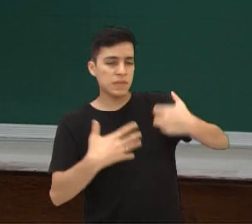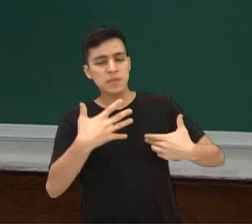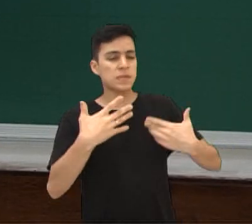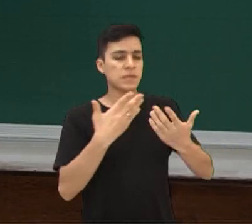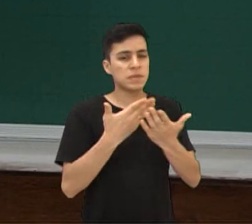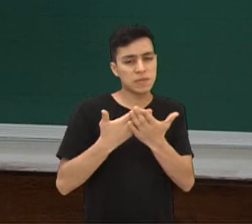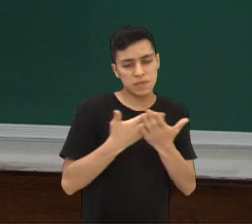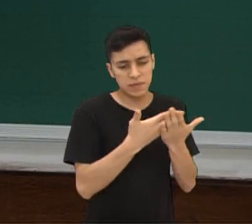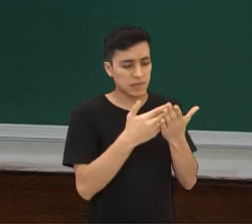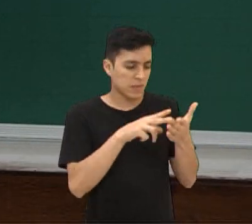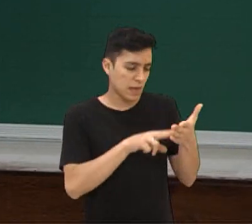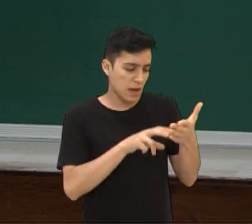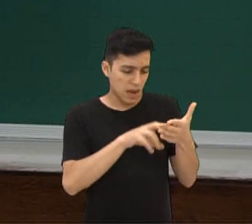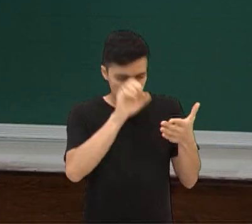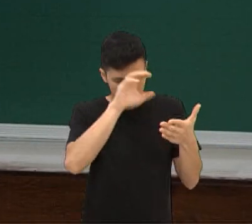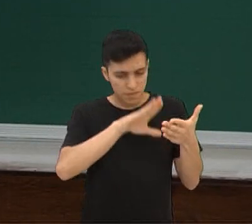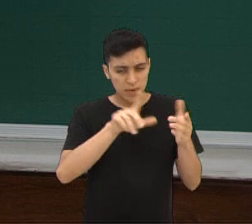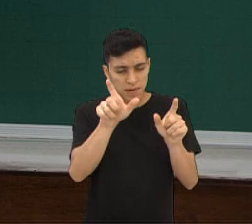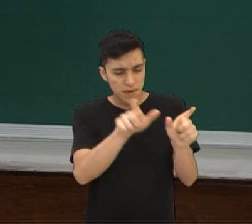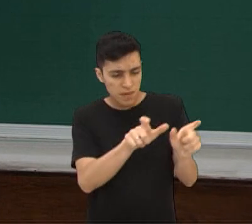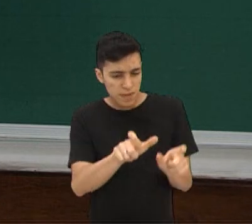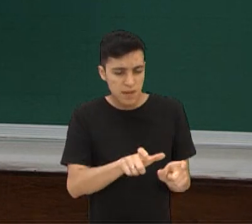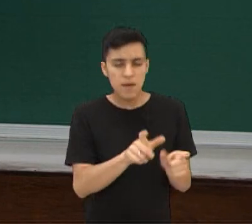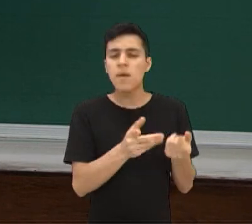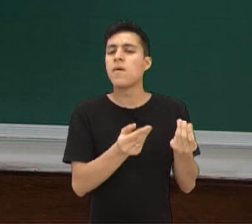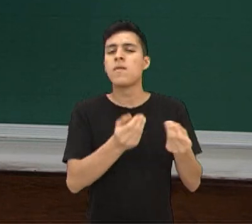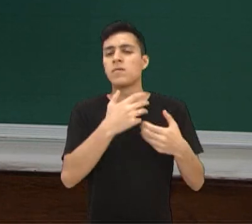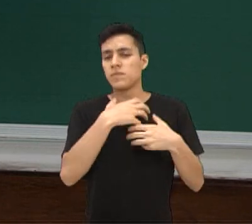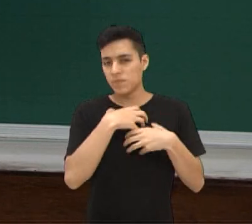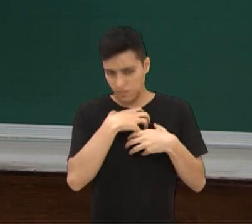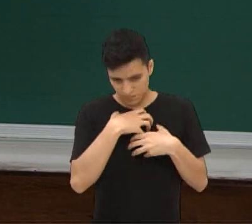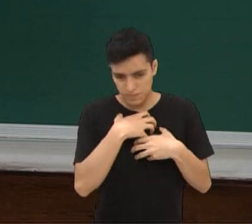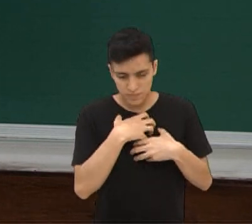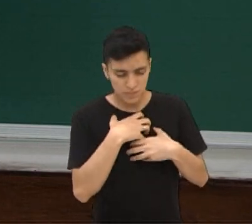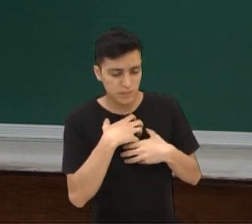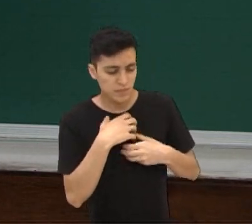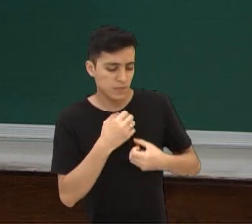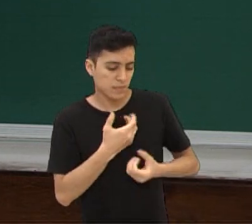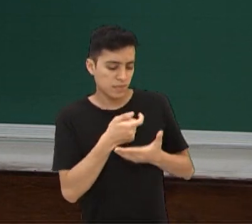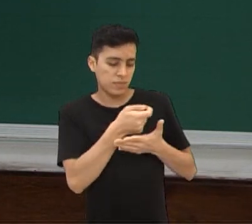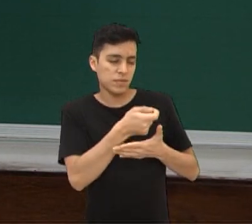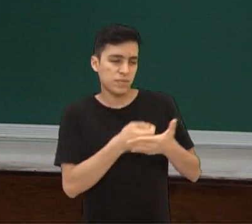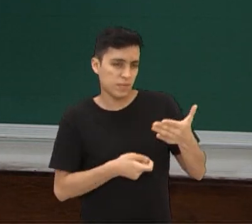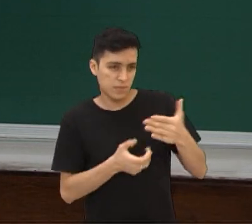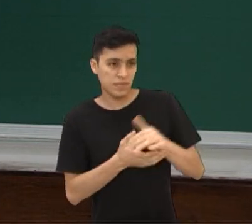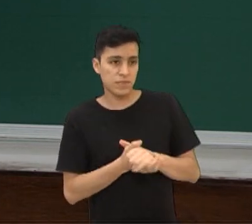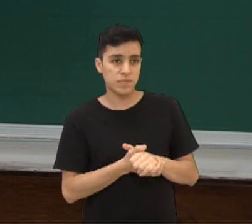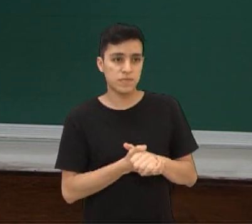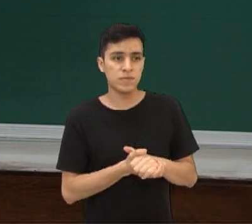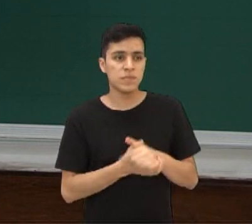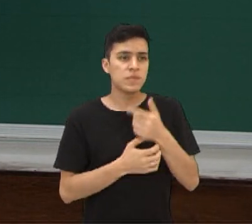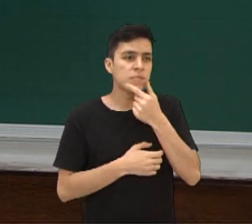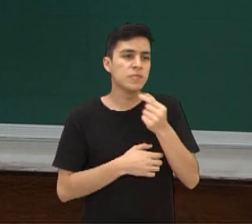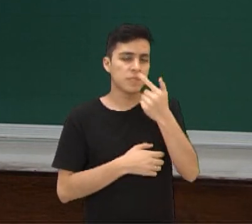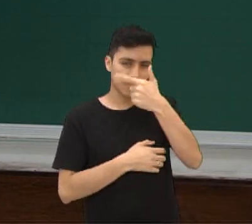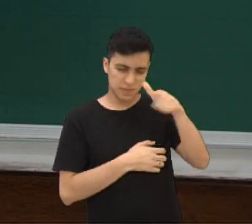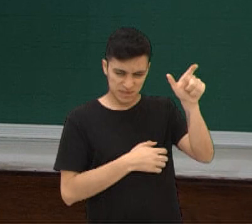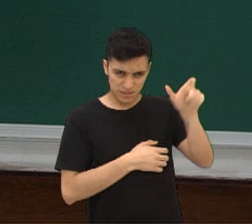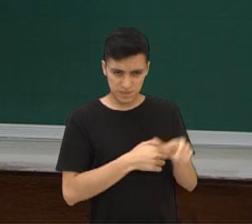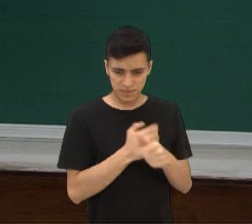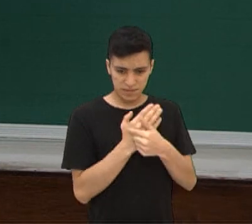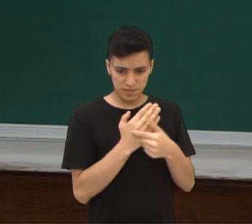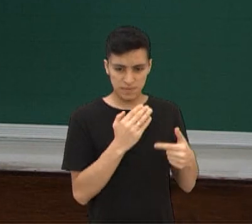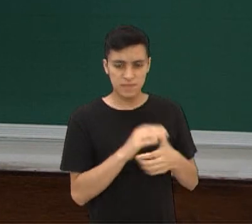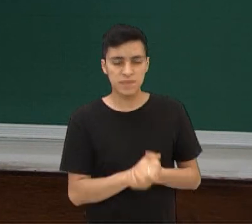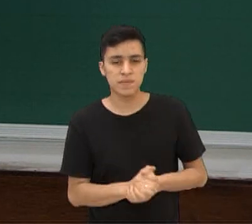vocabulário, tivemos uma ampliação do nosso vocabulário através dos poemas, através da ideia do poema do Langston Hughes.